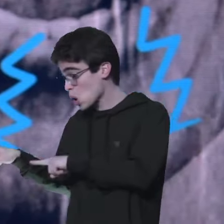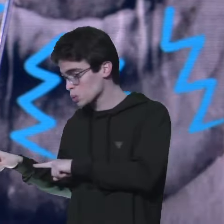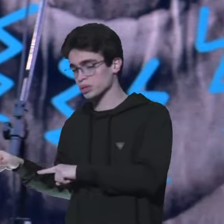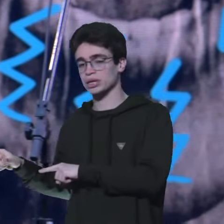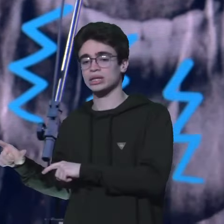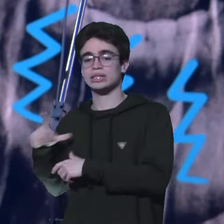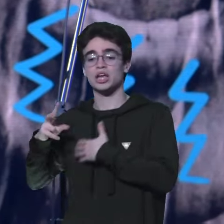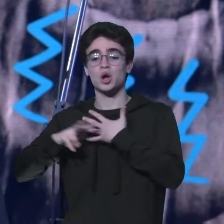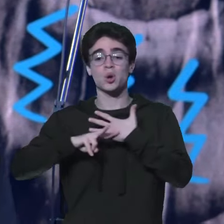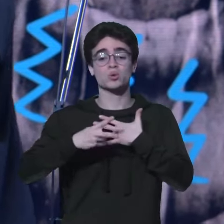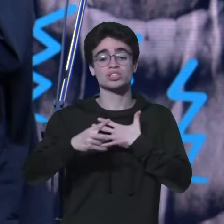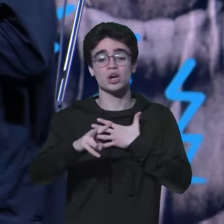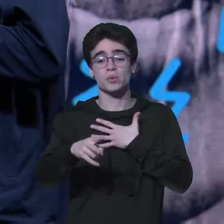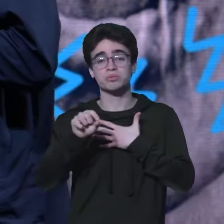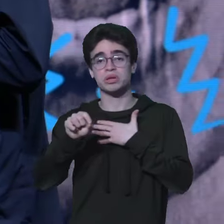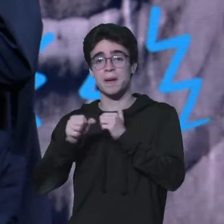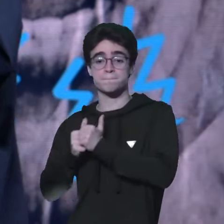perseguição.